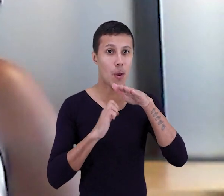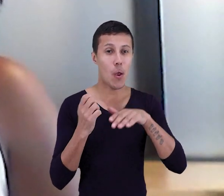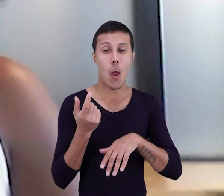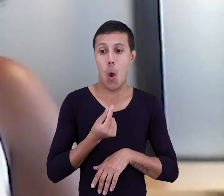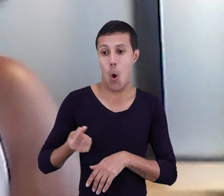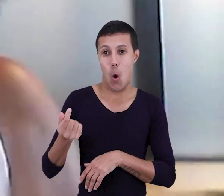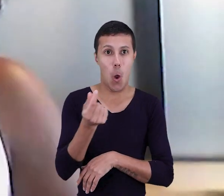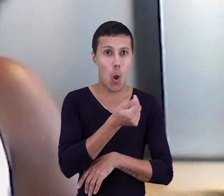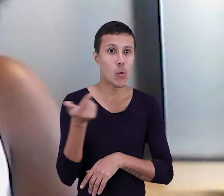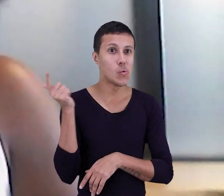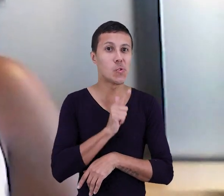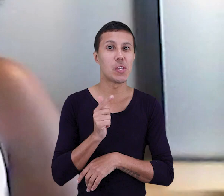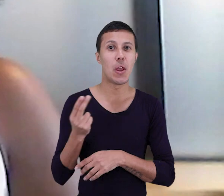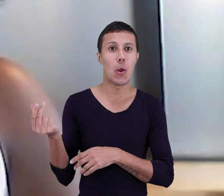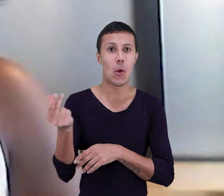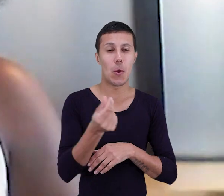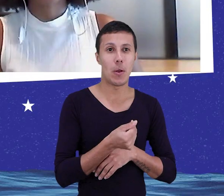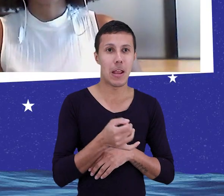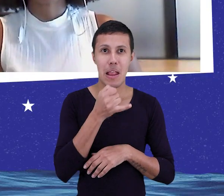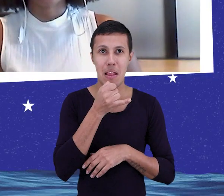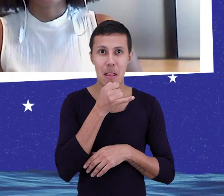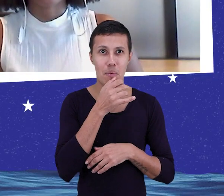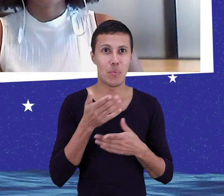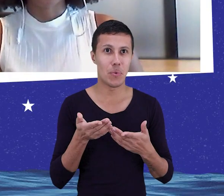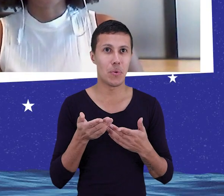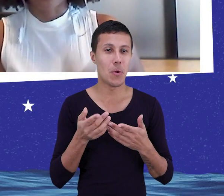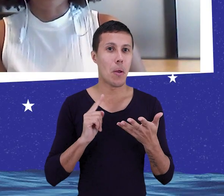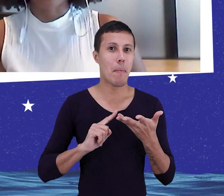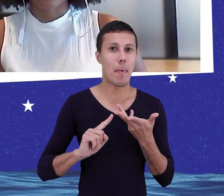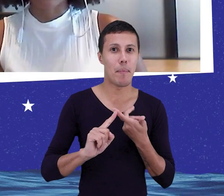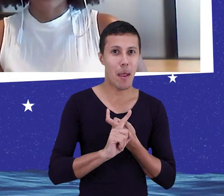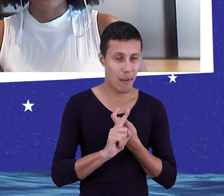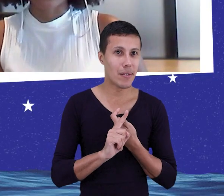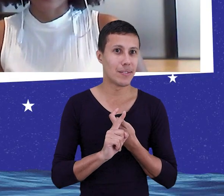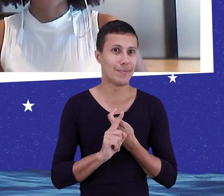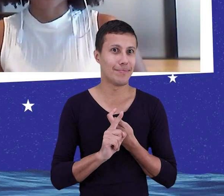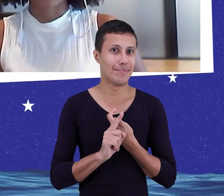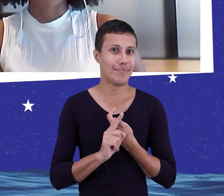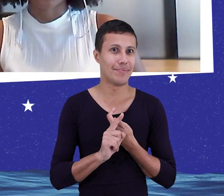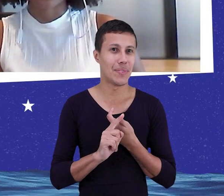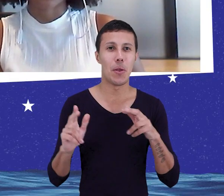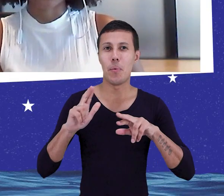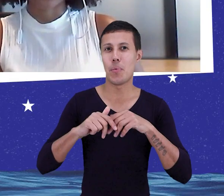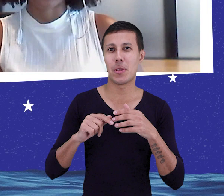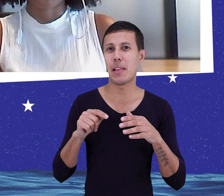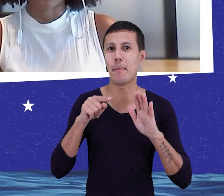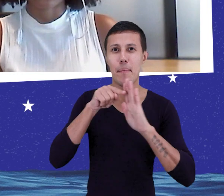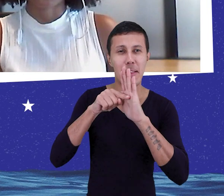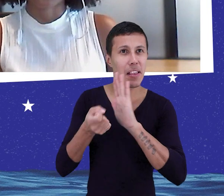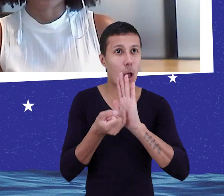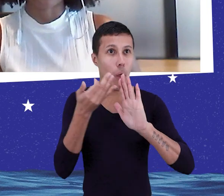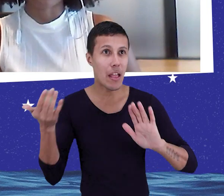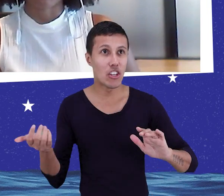reais simplesmente com PPT. E a gente vê, né, o BlackRock, se ele tem dados sobre isso, pesquisa quantitativa